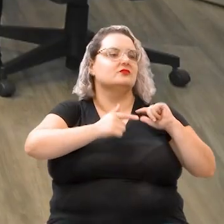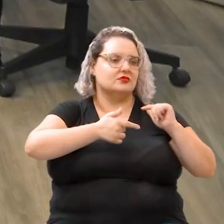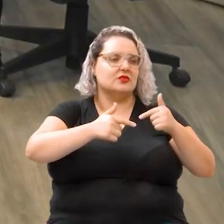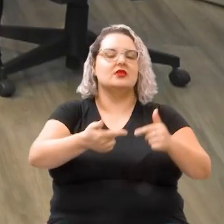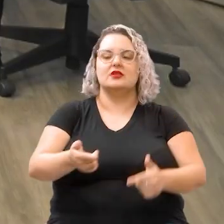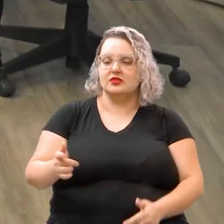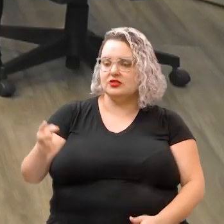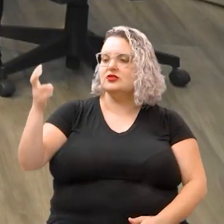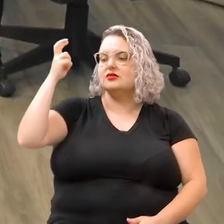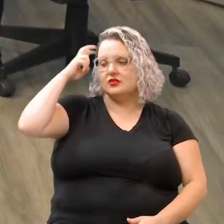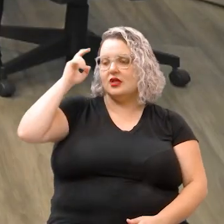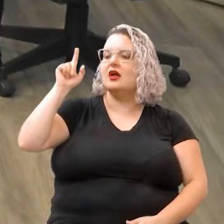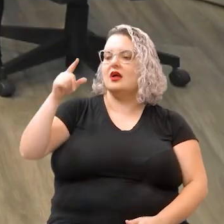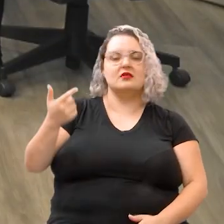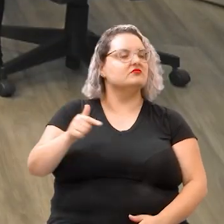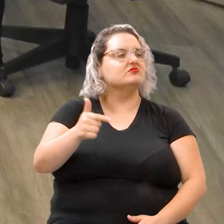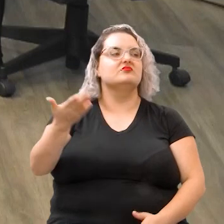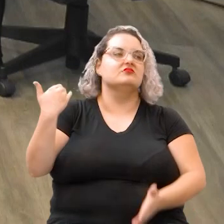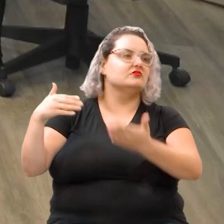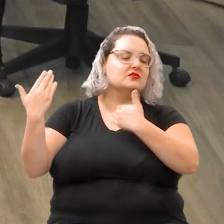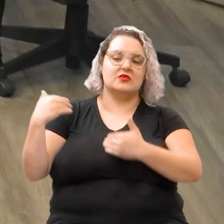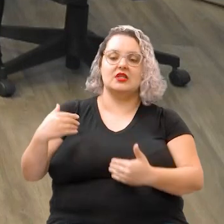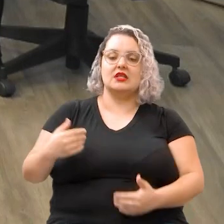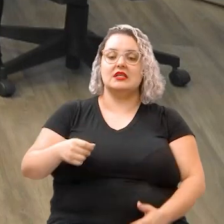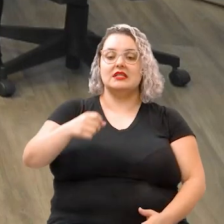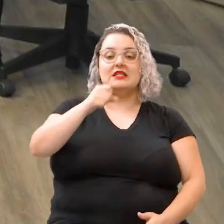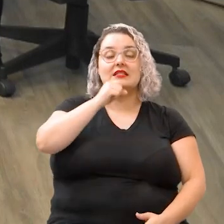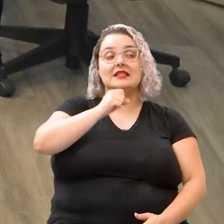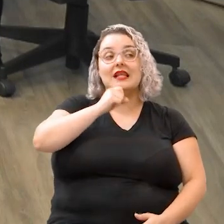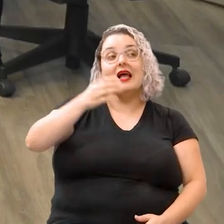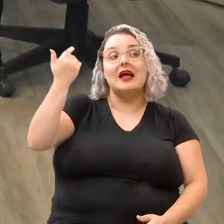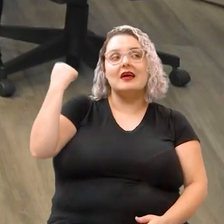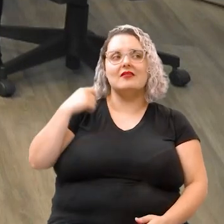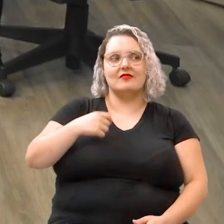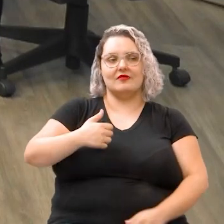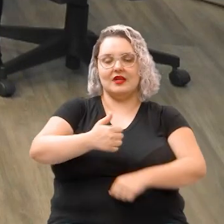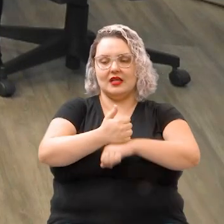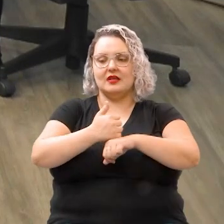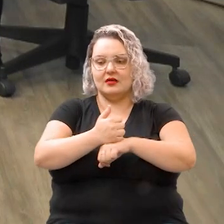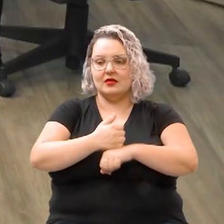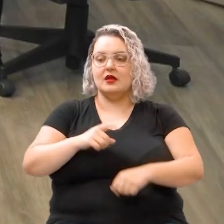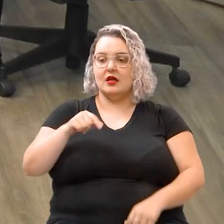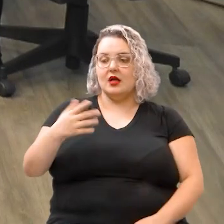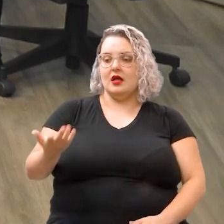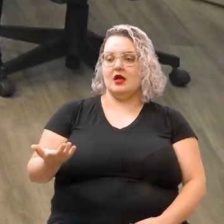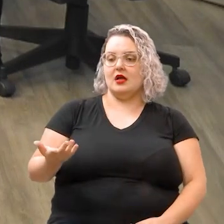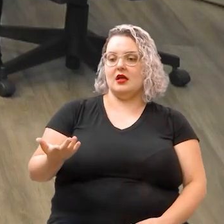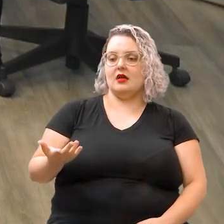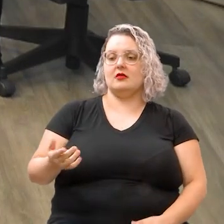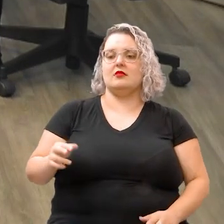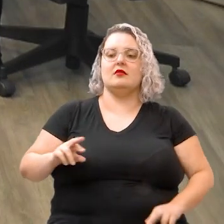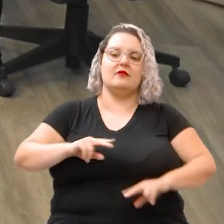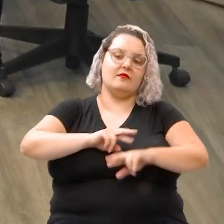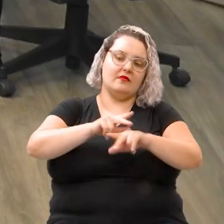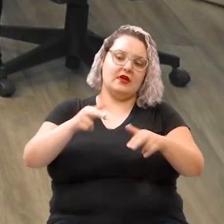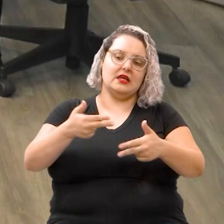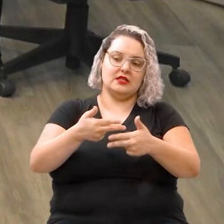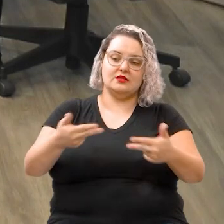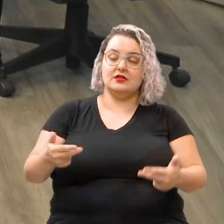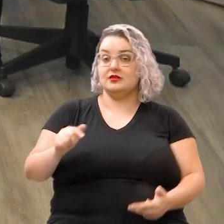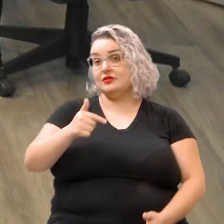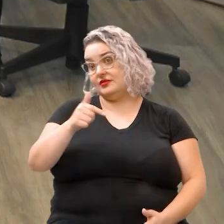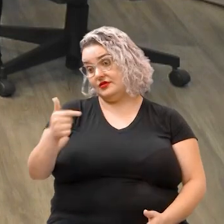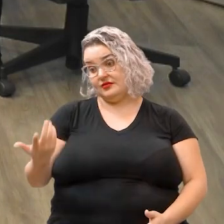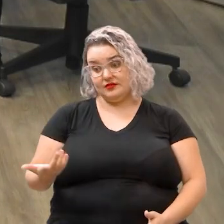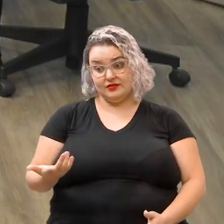época, é isso que eu tô te falando, direcionamento não tinha da esse... antiga odontologia também, não é isso? Nós somos atores de fatores, né? Nós não tínhamos